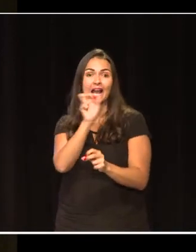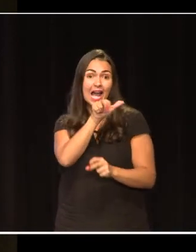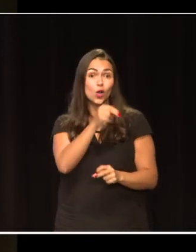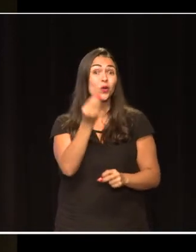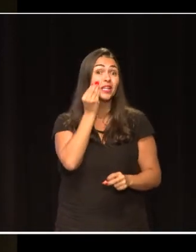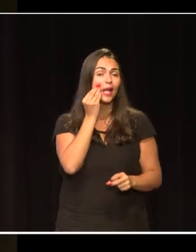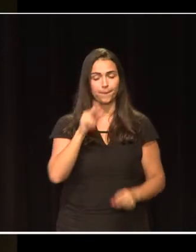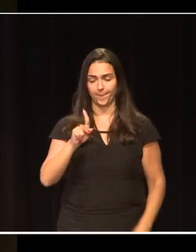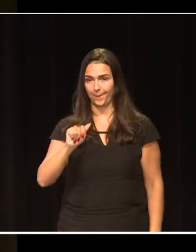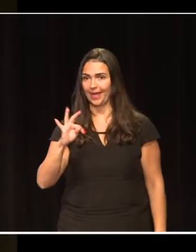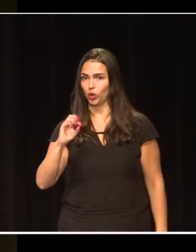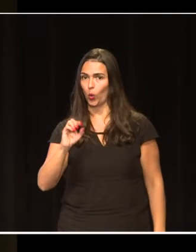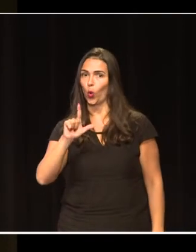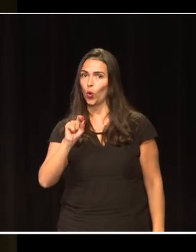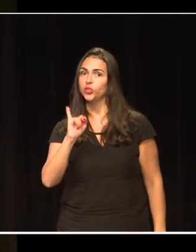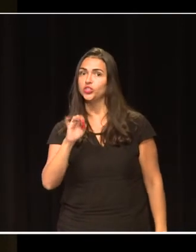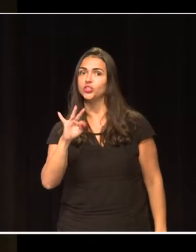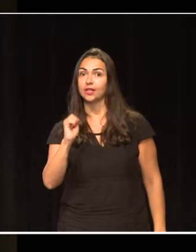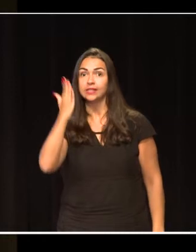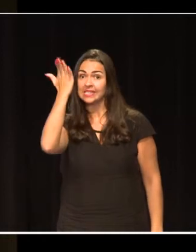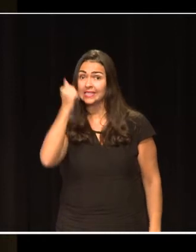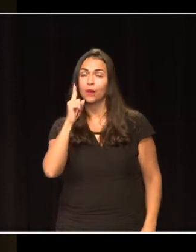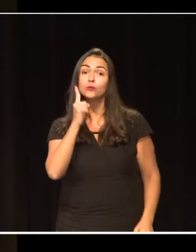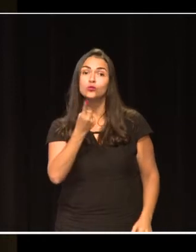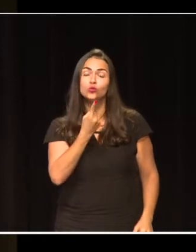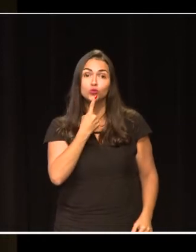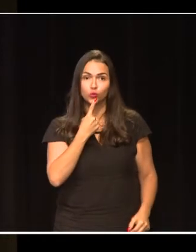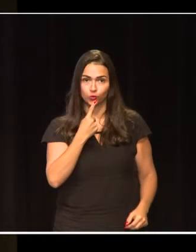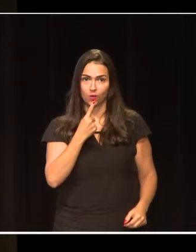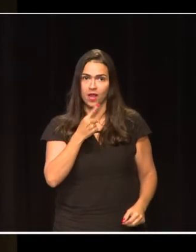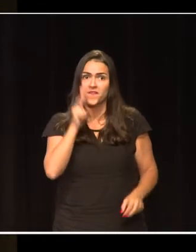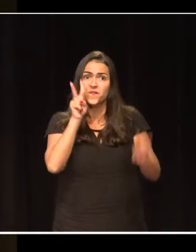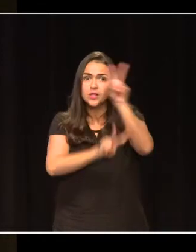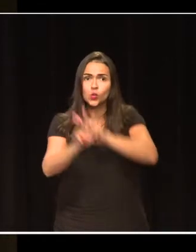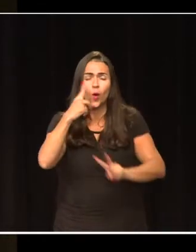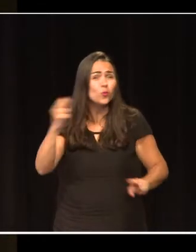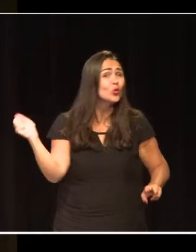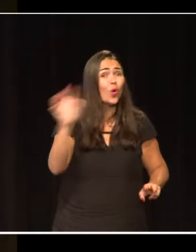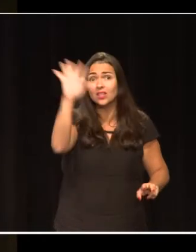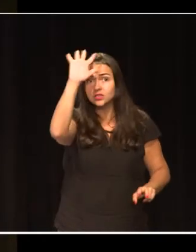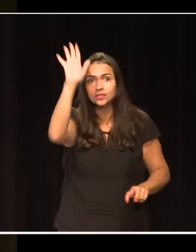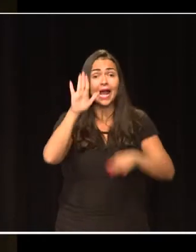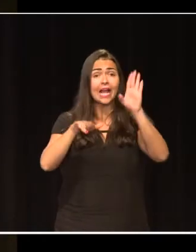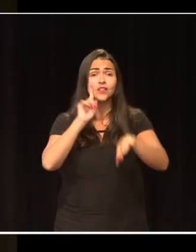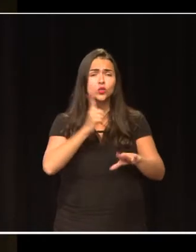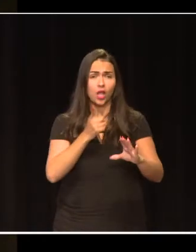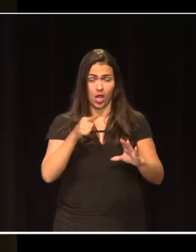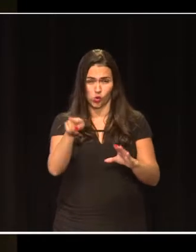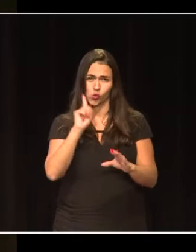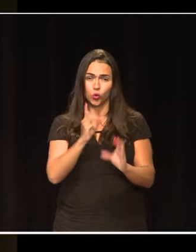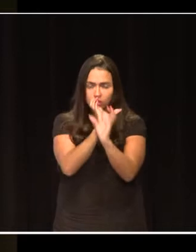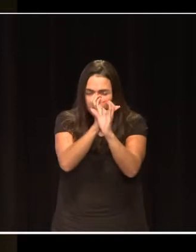a acuidade visual dos alunos é muito boa, tem coisas que às vezes eles olham no microscópio que eu não consigo ver e